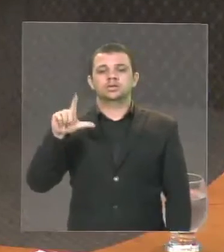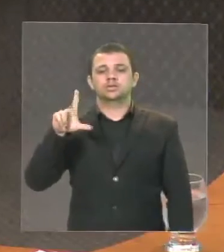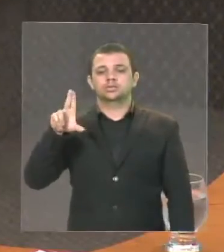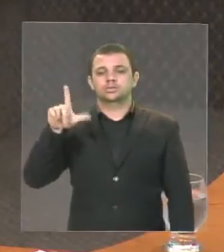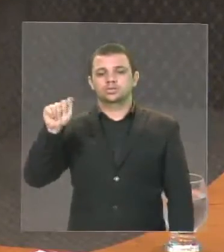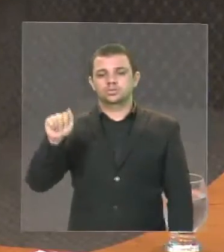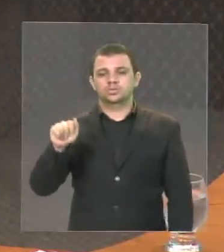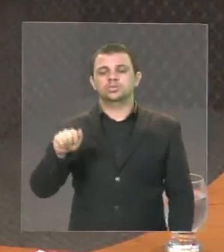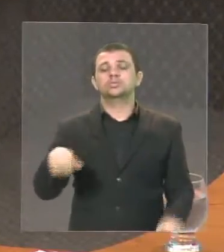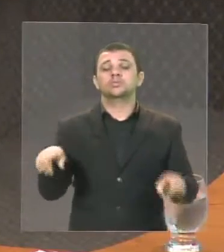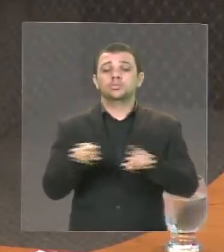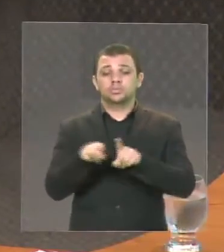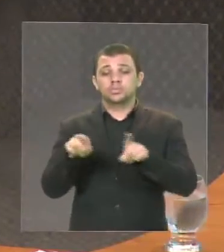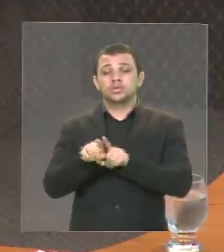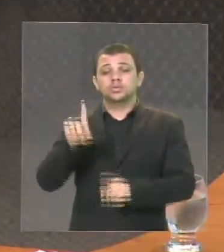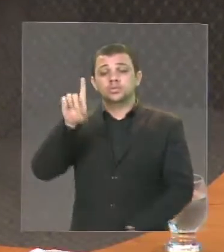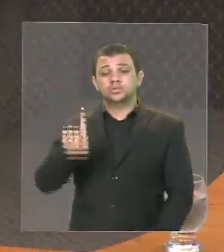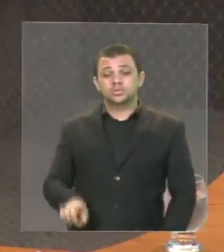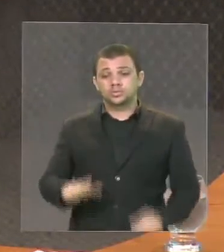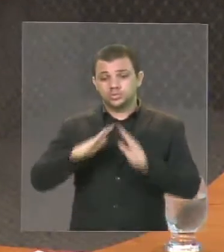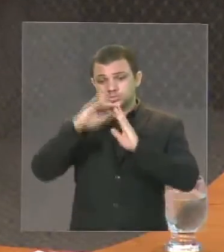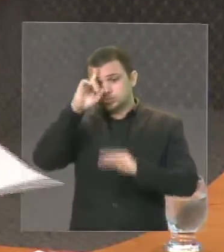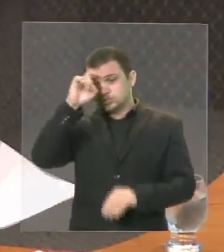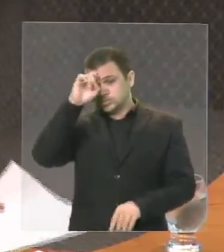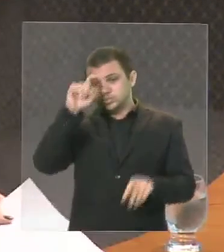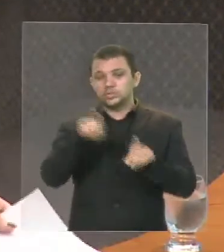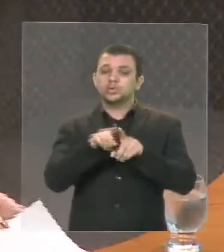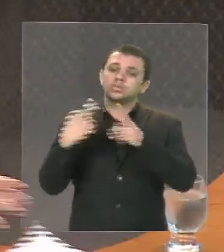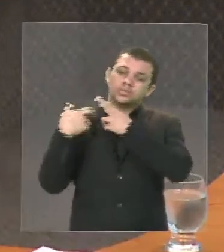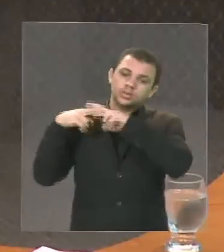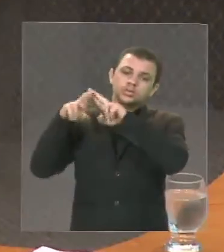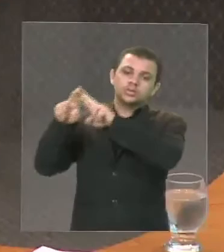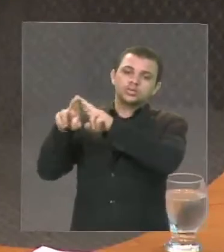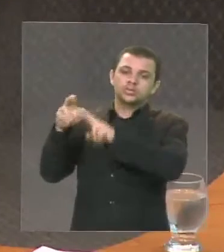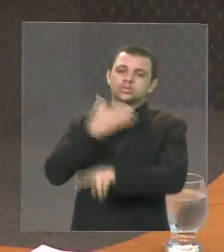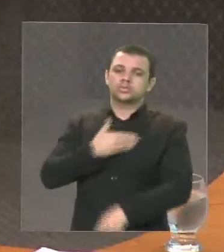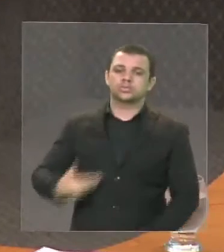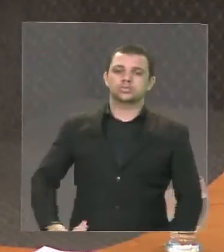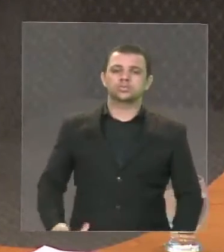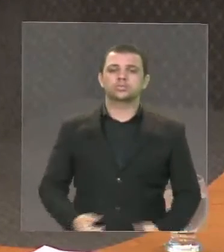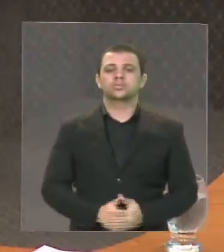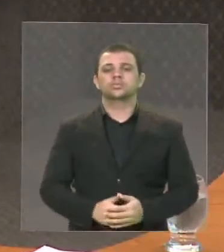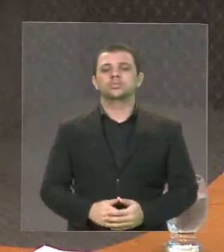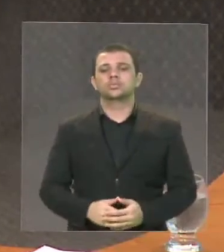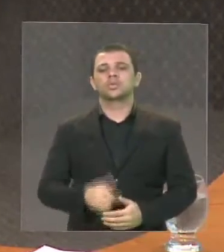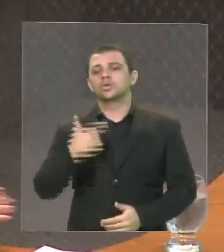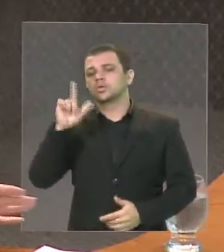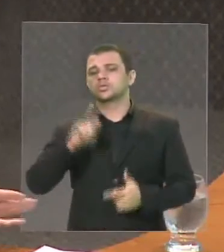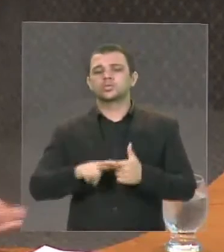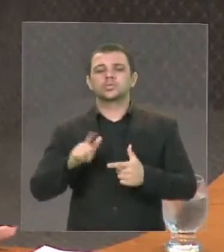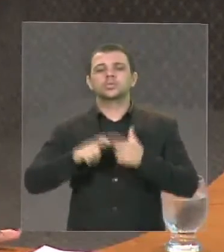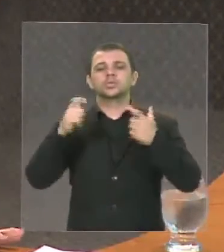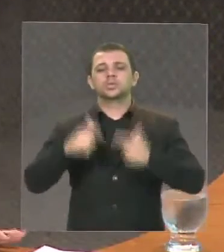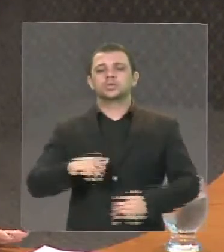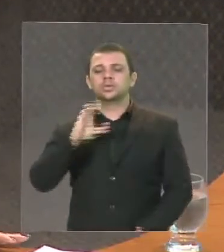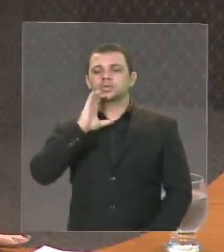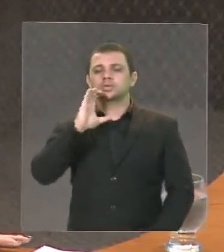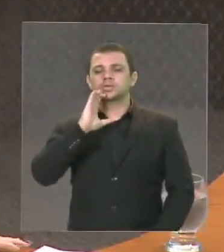e a direção do hospital e o governador. Caso de Coroatá. Sobre o